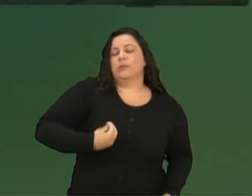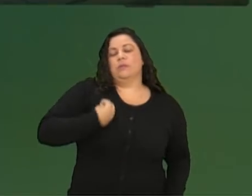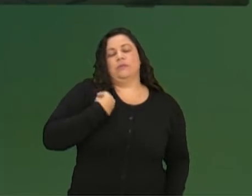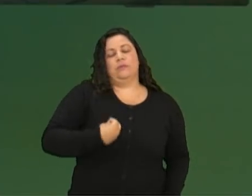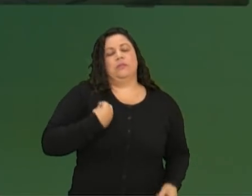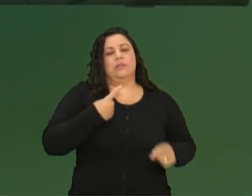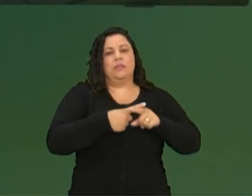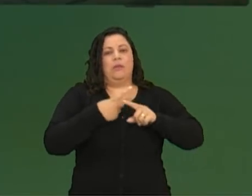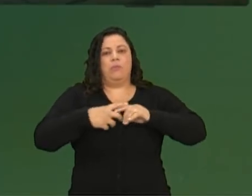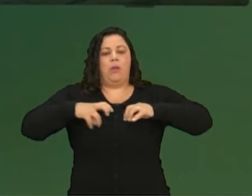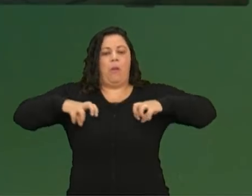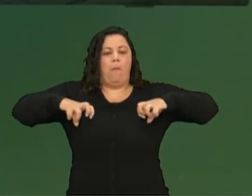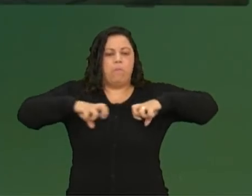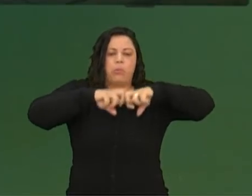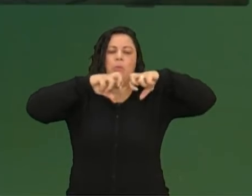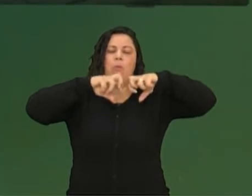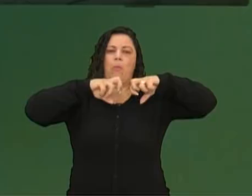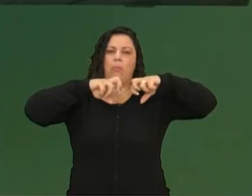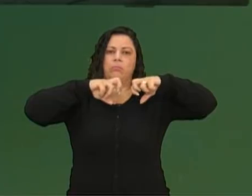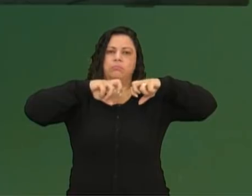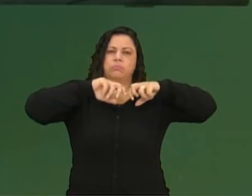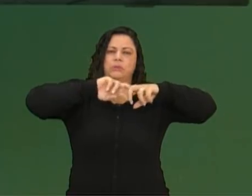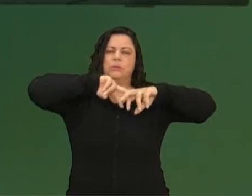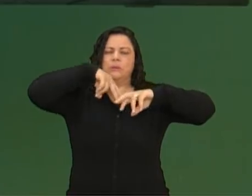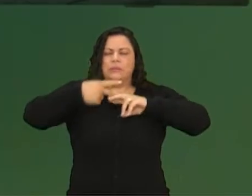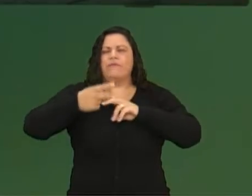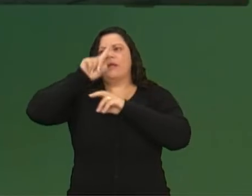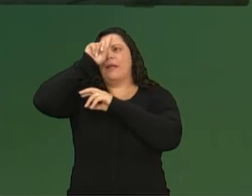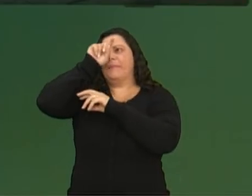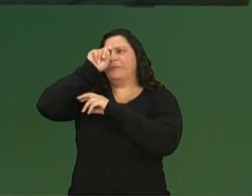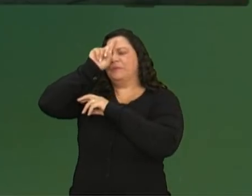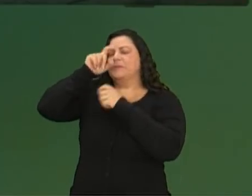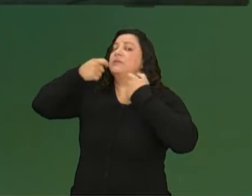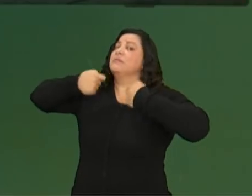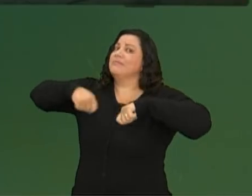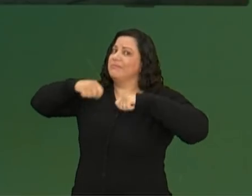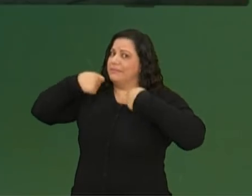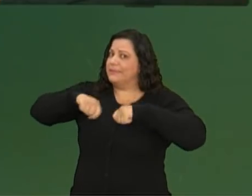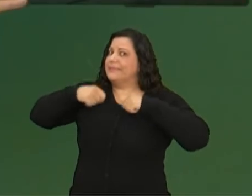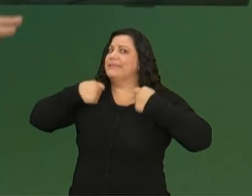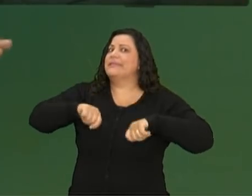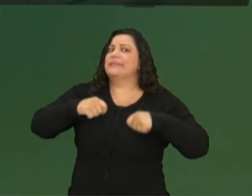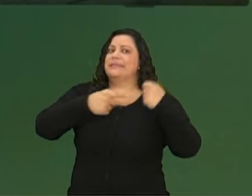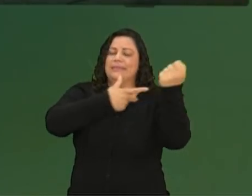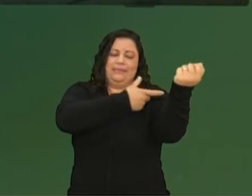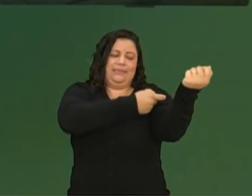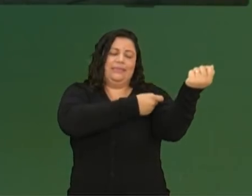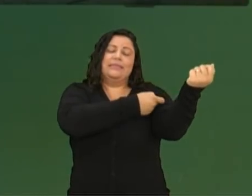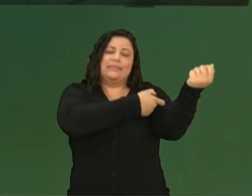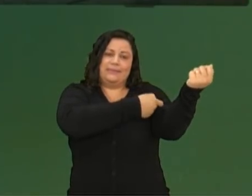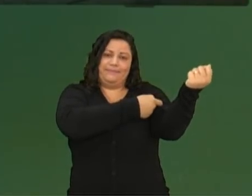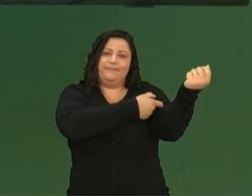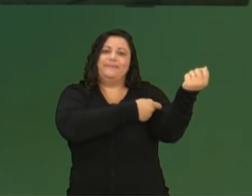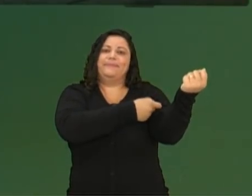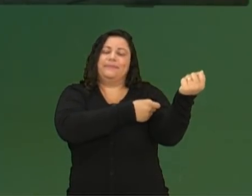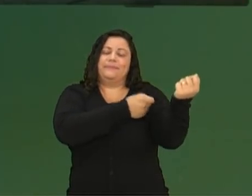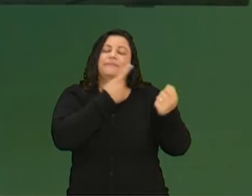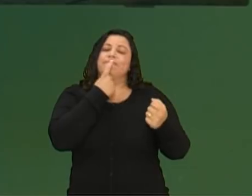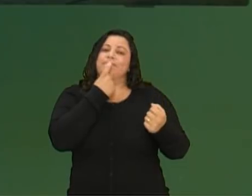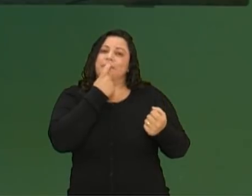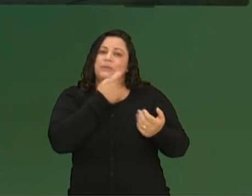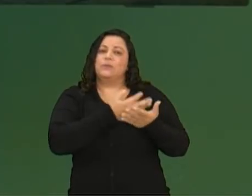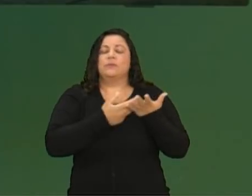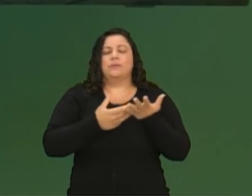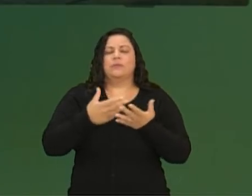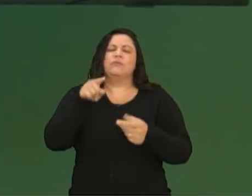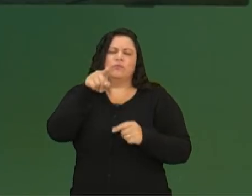por cirurgias, passam por procedimentos e precisam de doação, né? Então, quando a gente doa sangue, a gente está ajudando a salvar vidas,